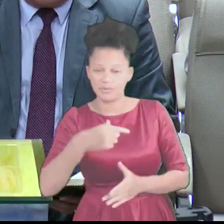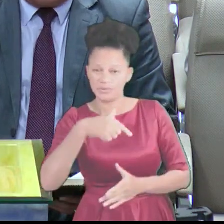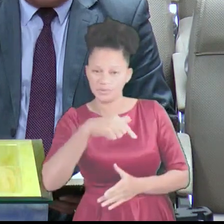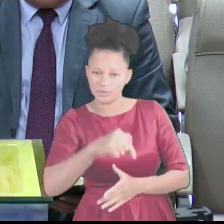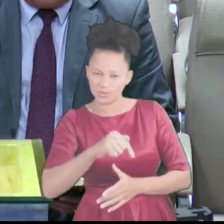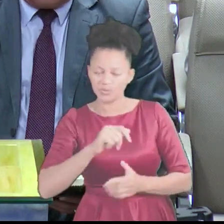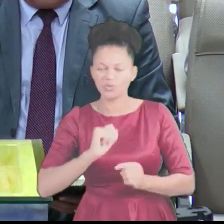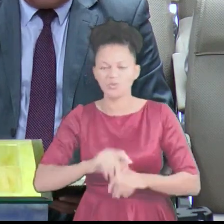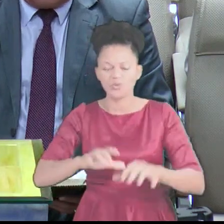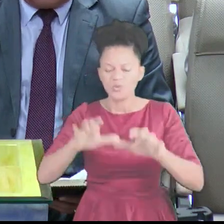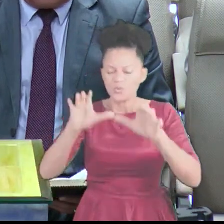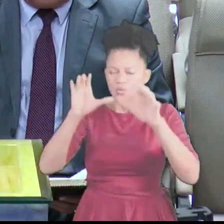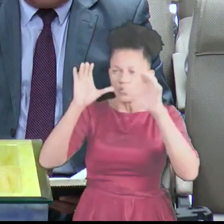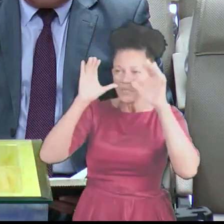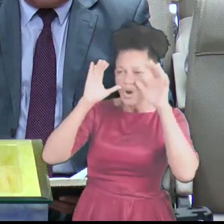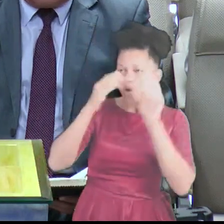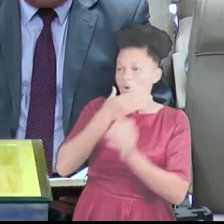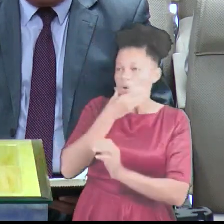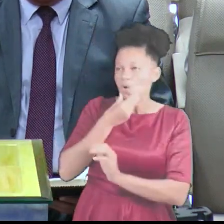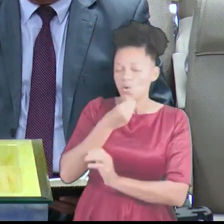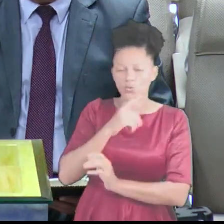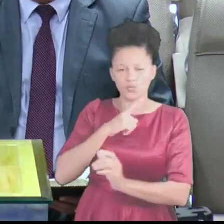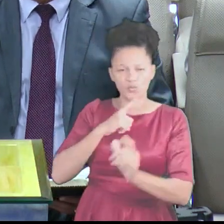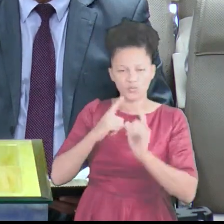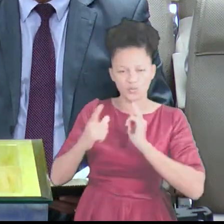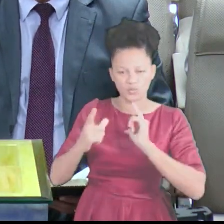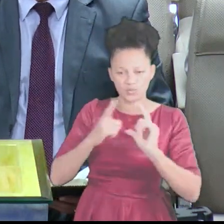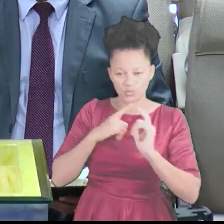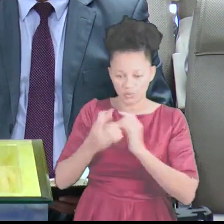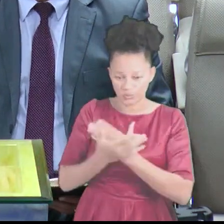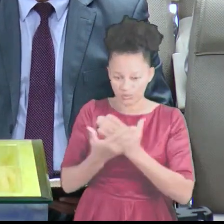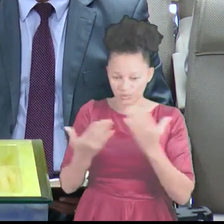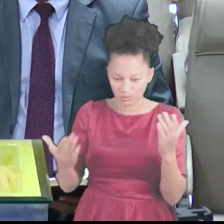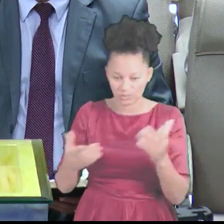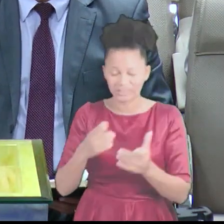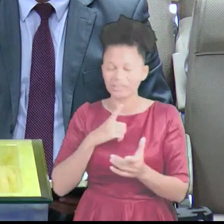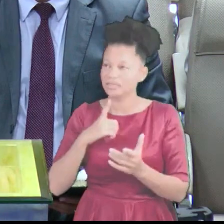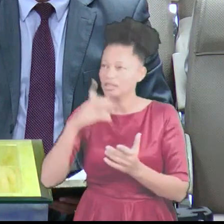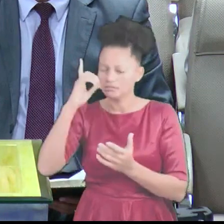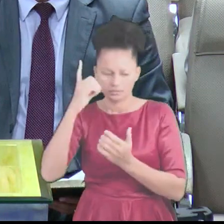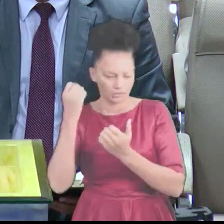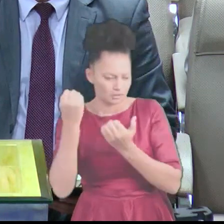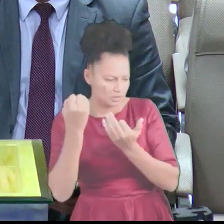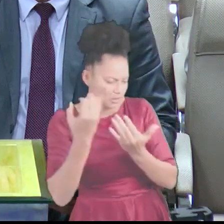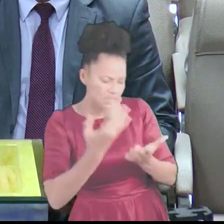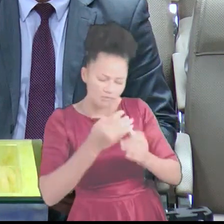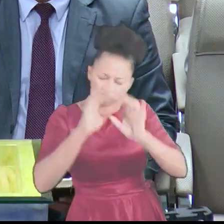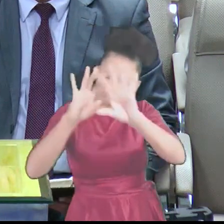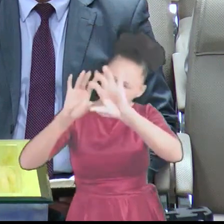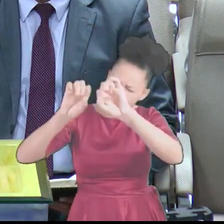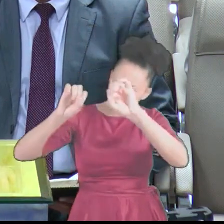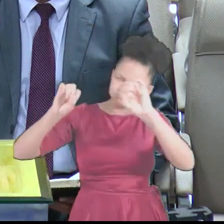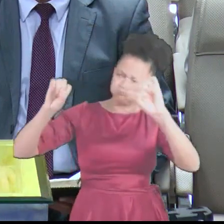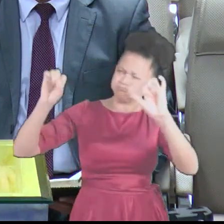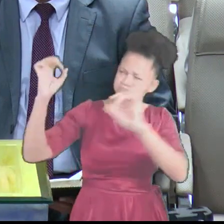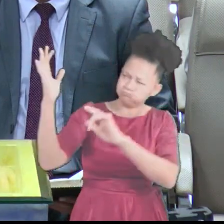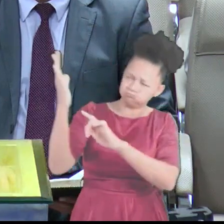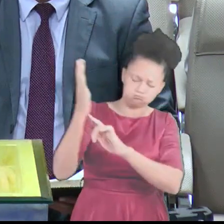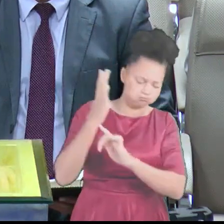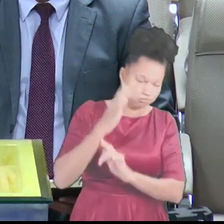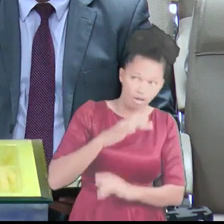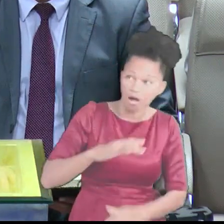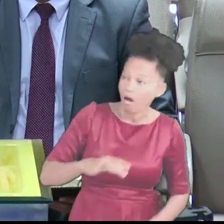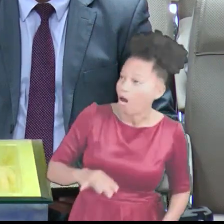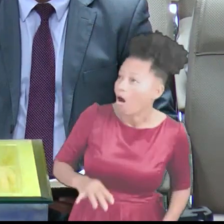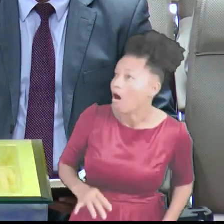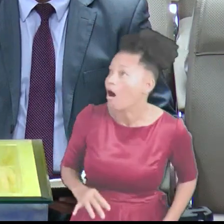visão que este homem tem, a visão em que Deus lhe dá, a visão em que Deus o faz